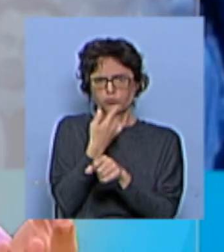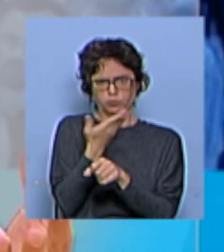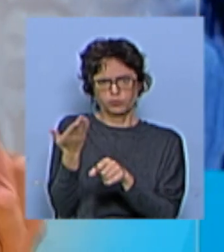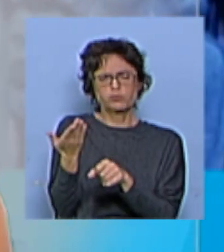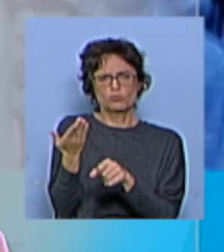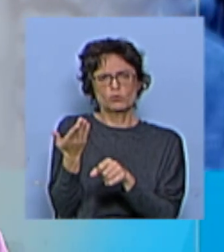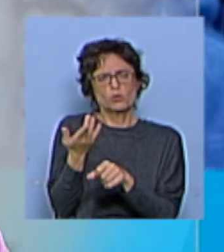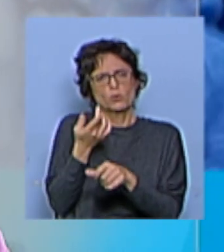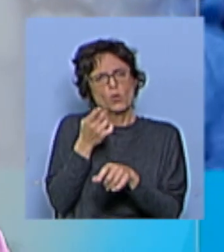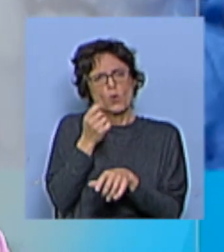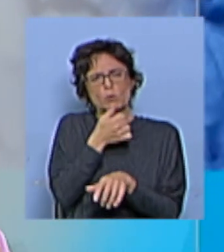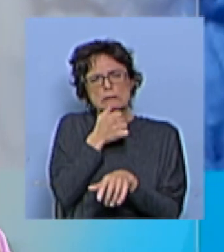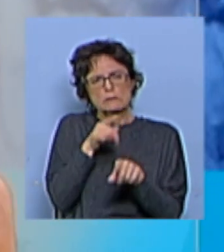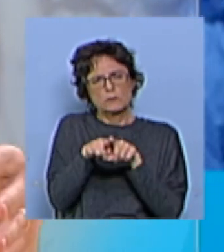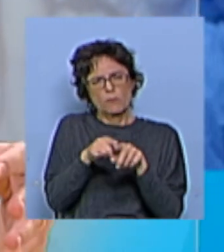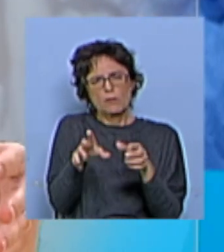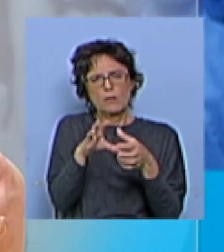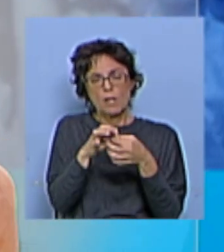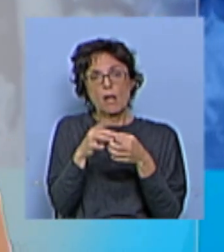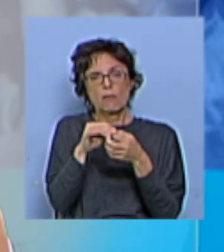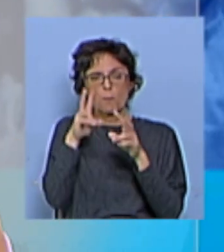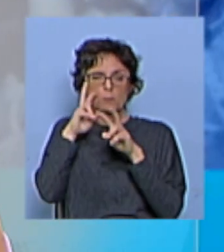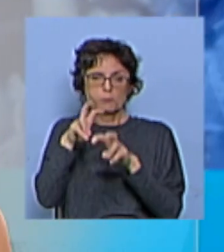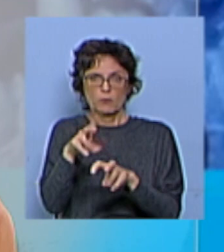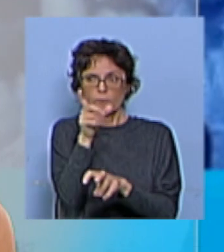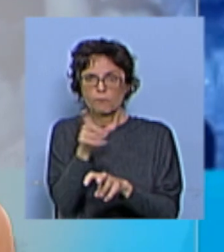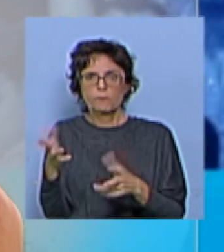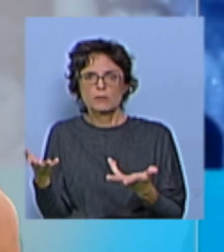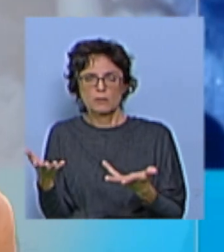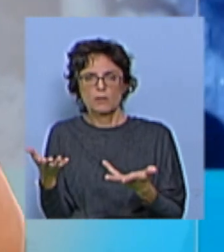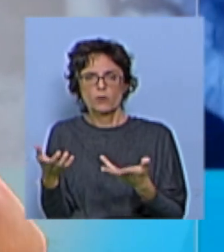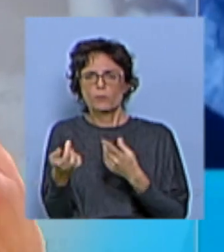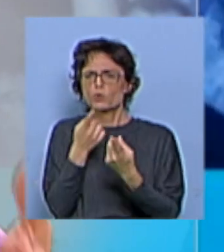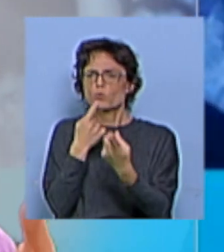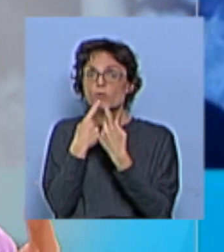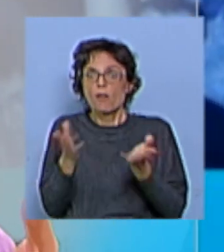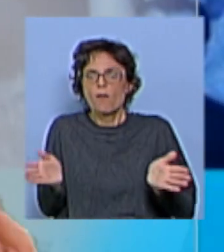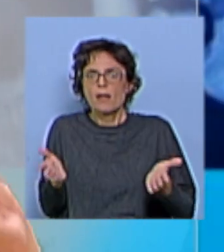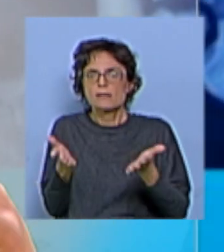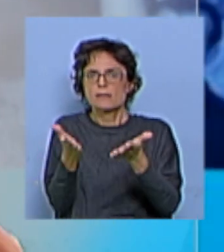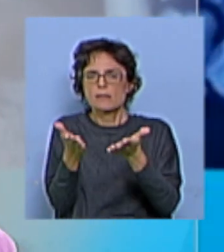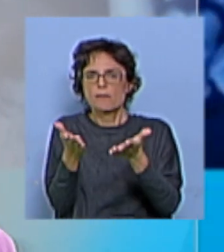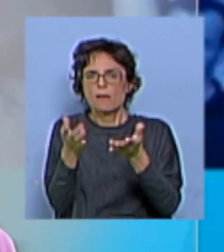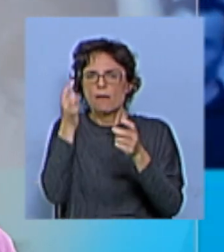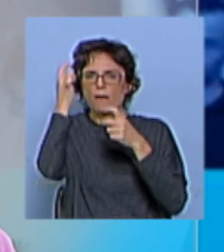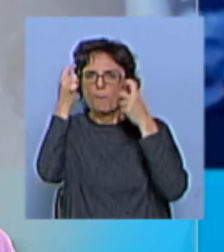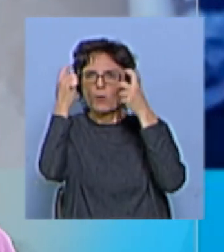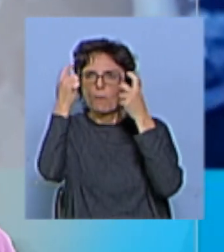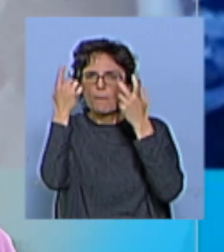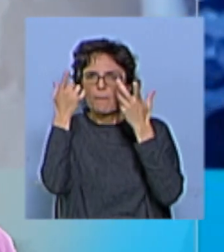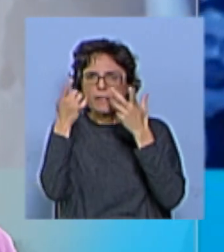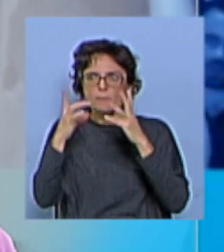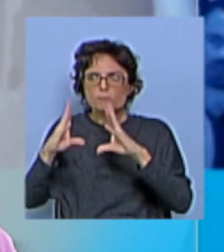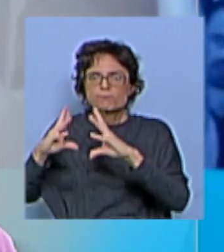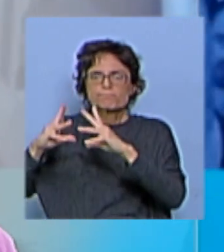com decisores políticos, com investigadores, podermos ter este diálogo que crie pensamento e que gere também